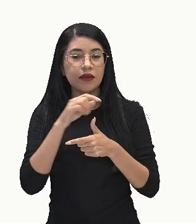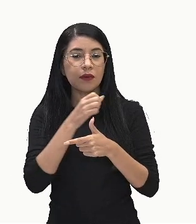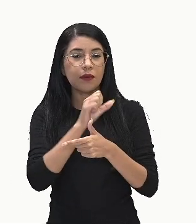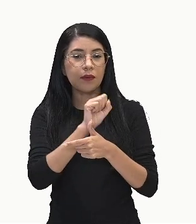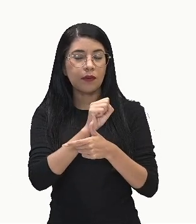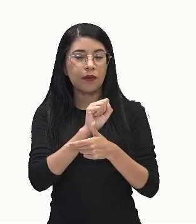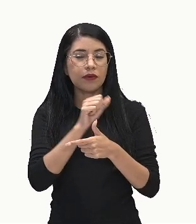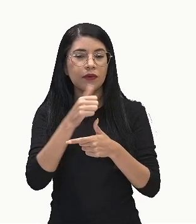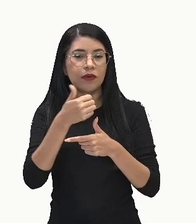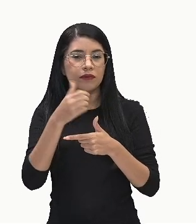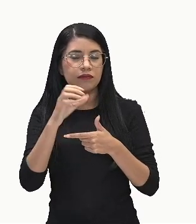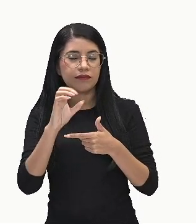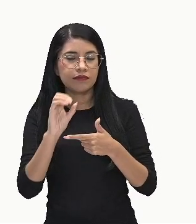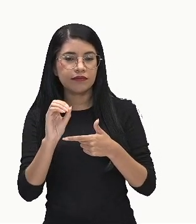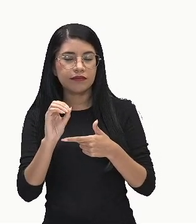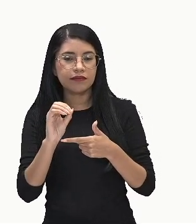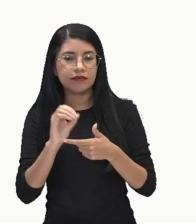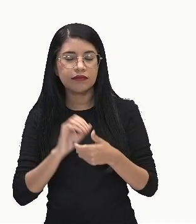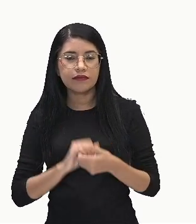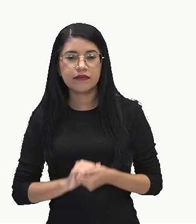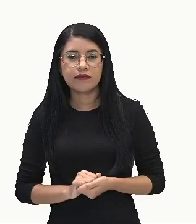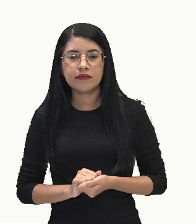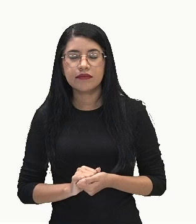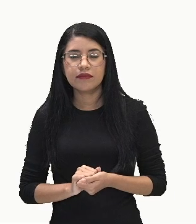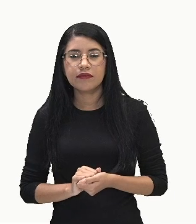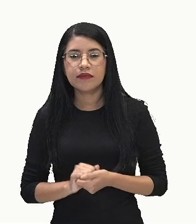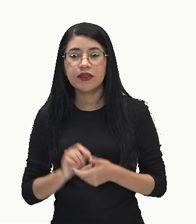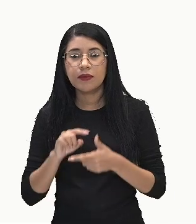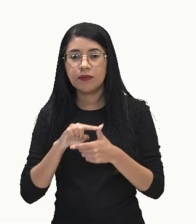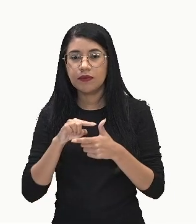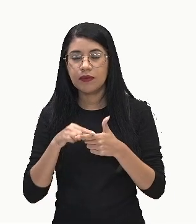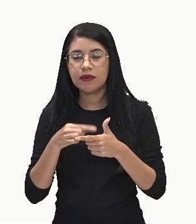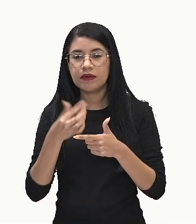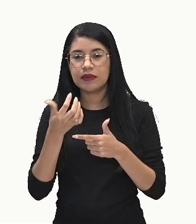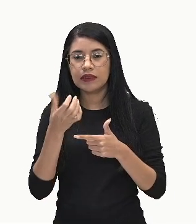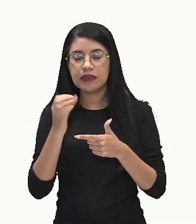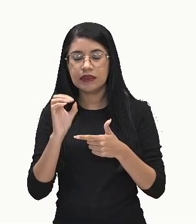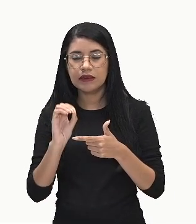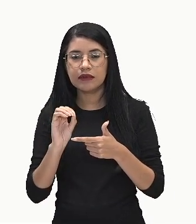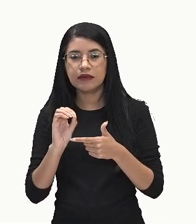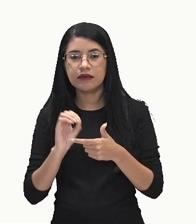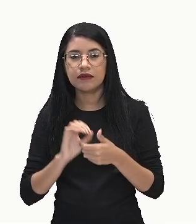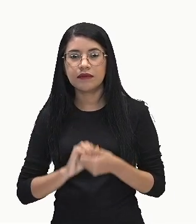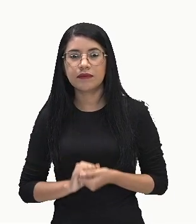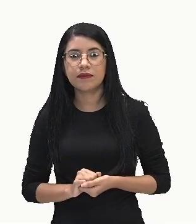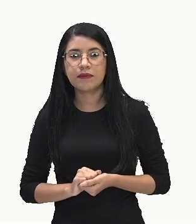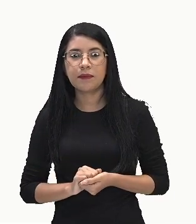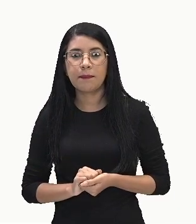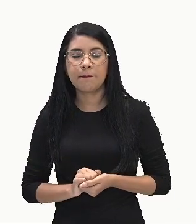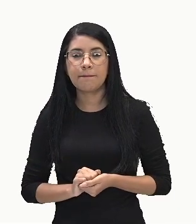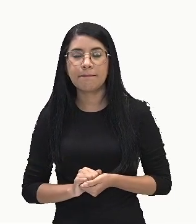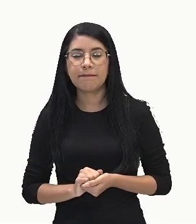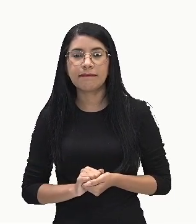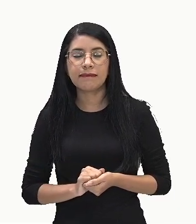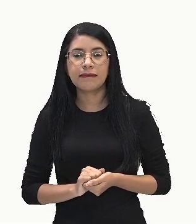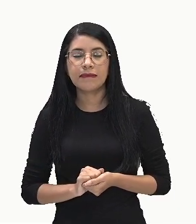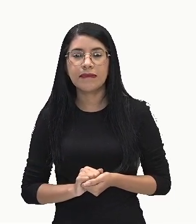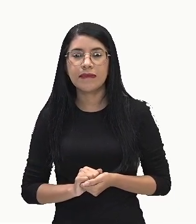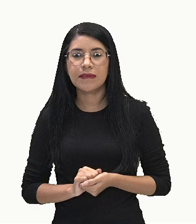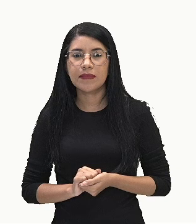mede 10, tá? E o ângulo é até o mesmo também, ó, 60 graus. Muito